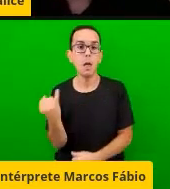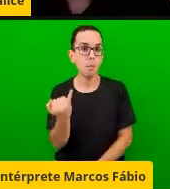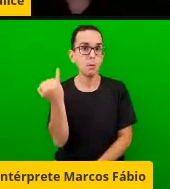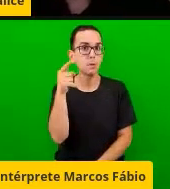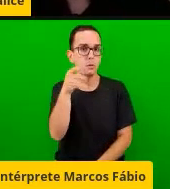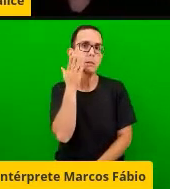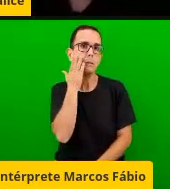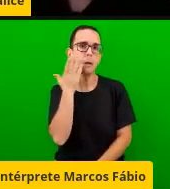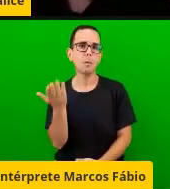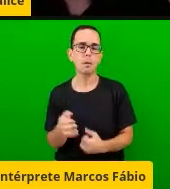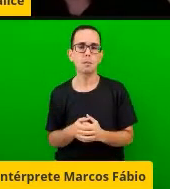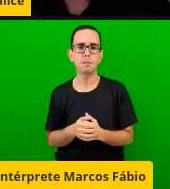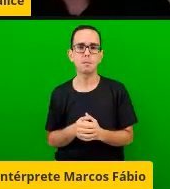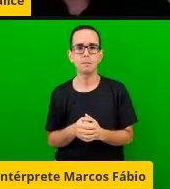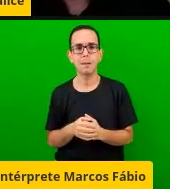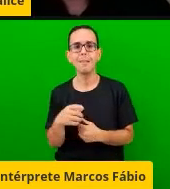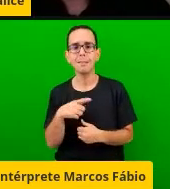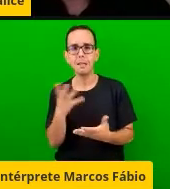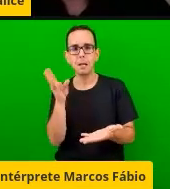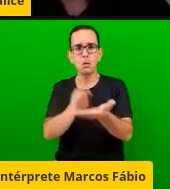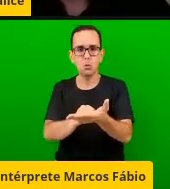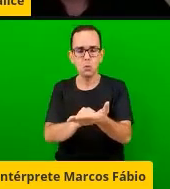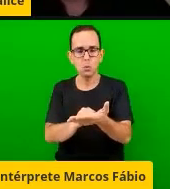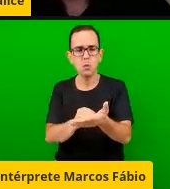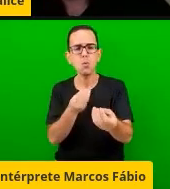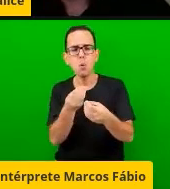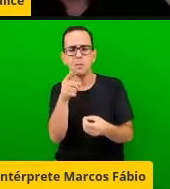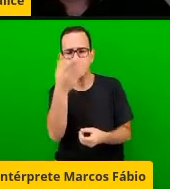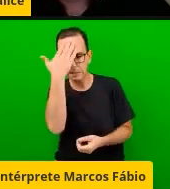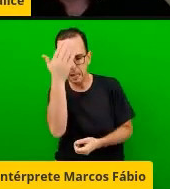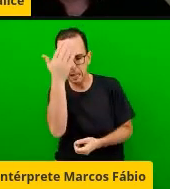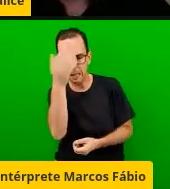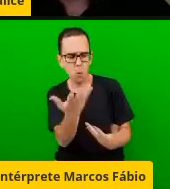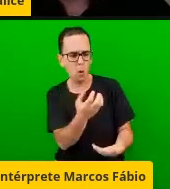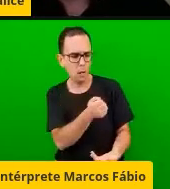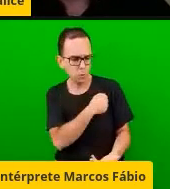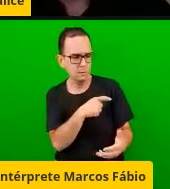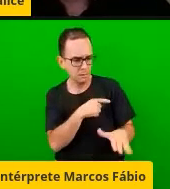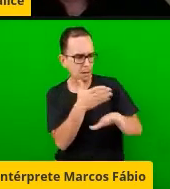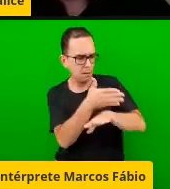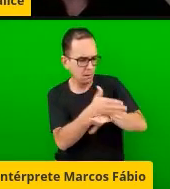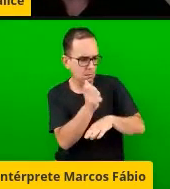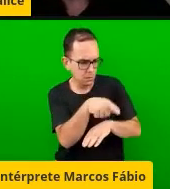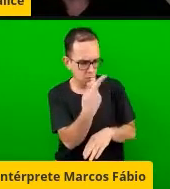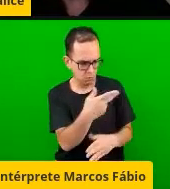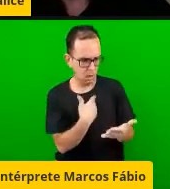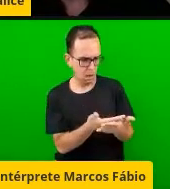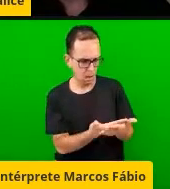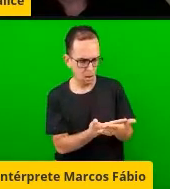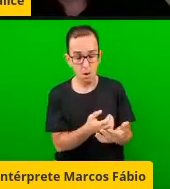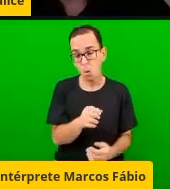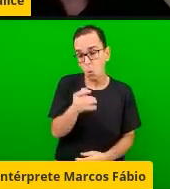disso. Então, isso tem que estar registrado. Como é que você sabe quantos alunos estão participando das suas aulas? Ou quantos